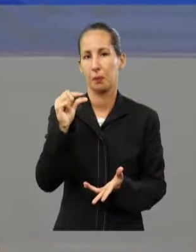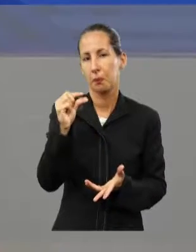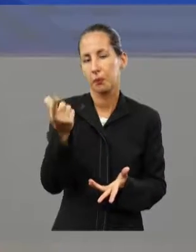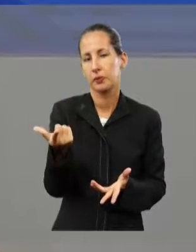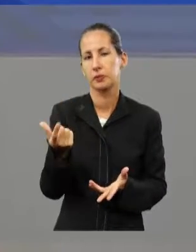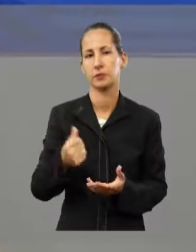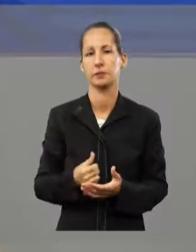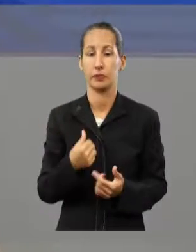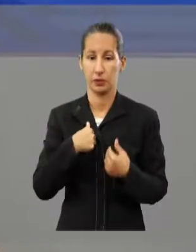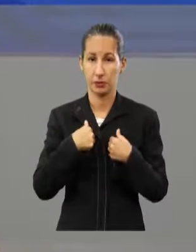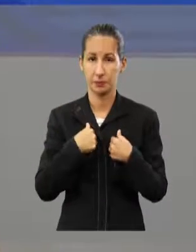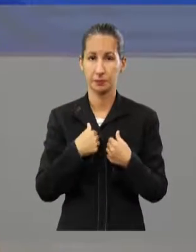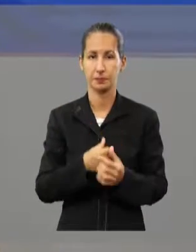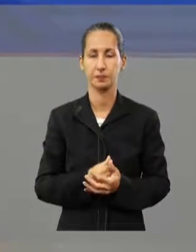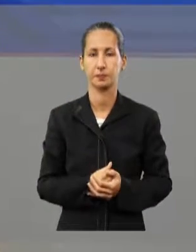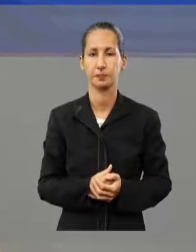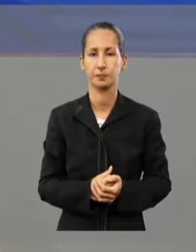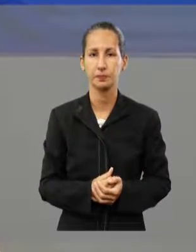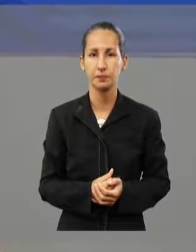pegava